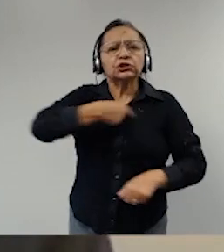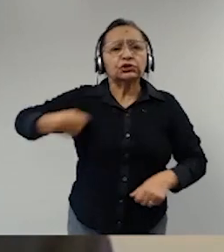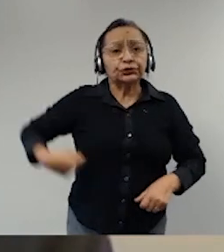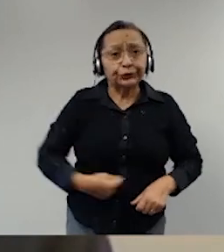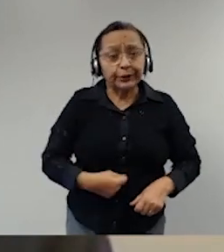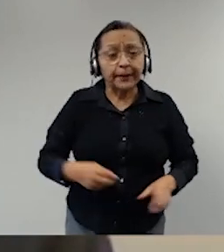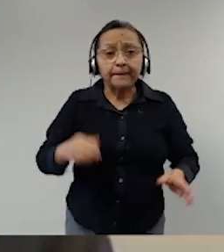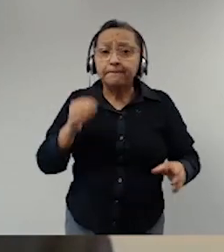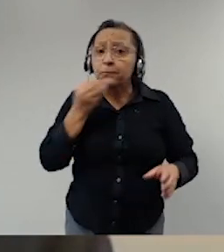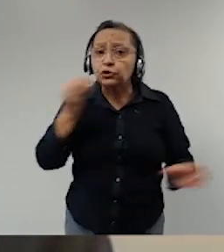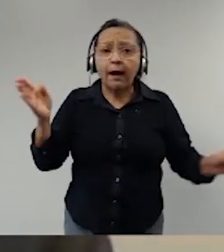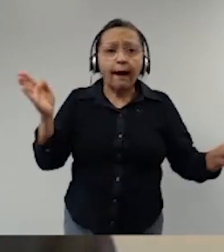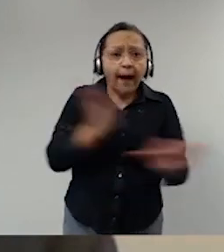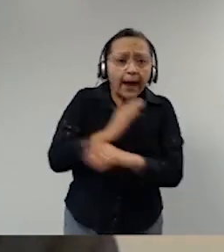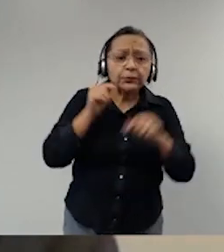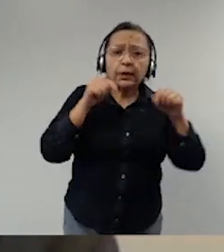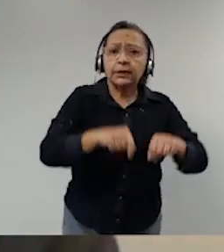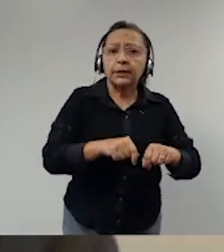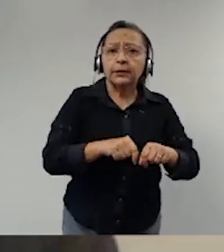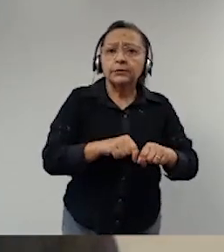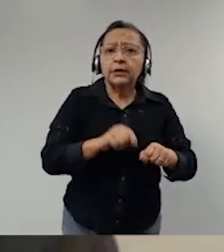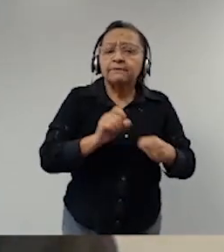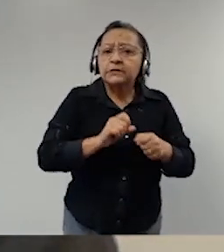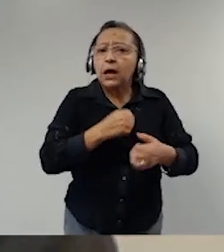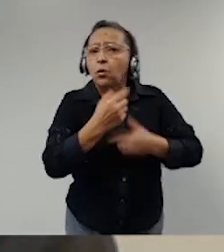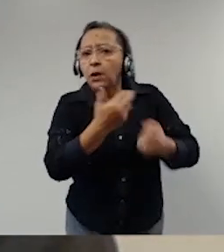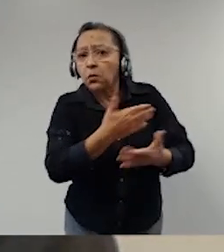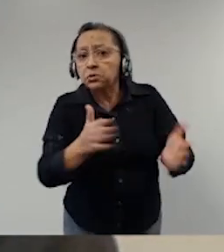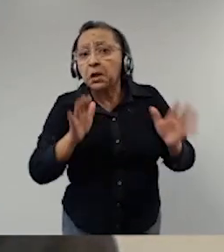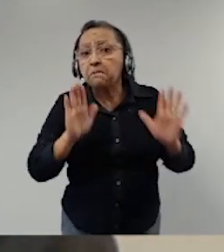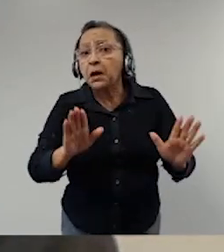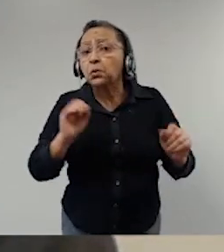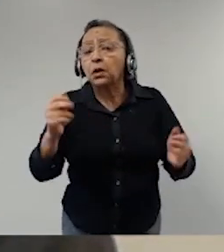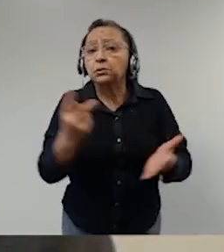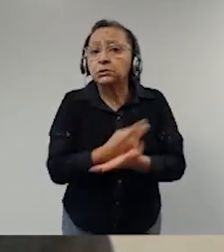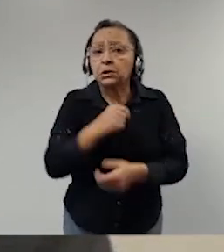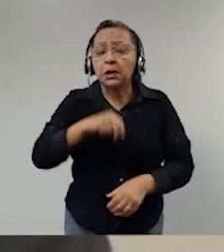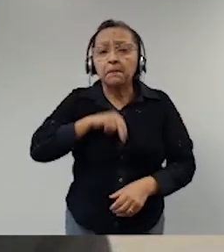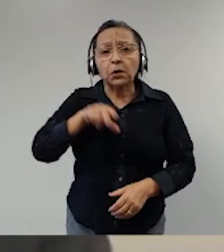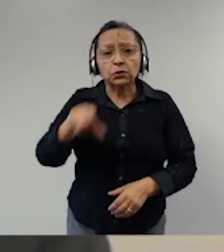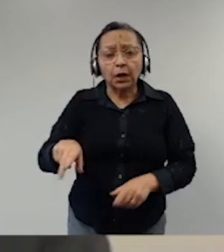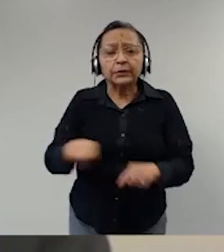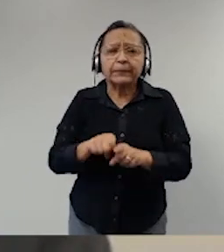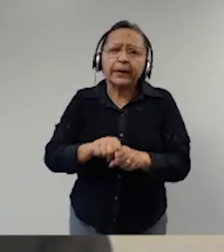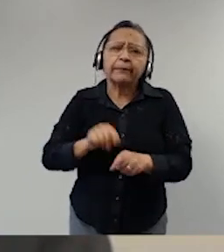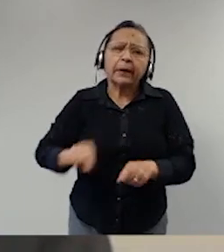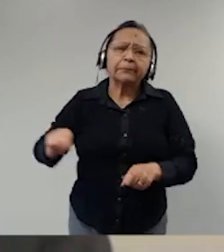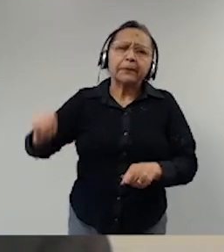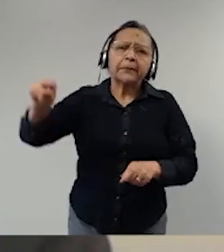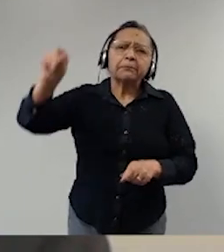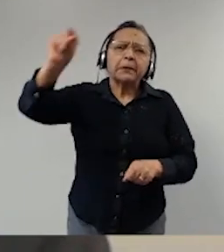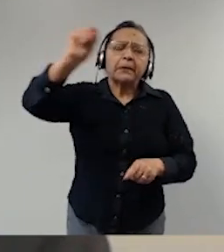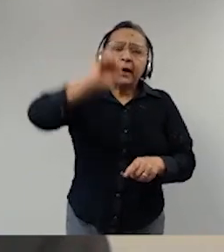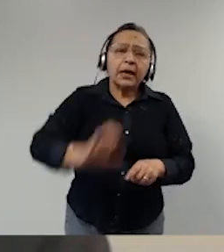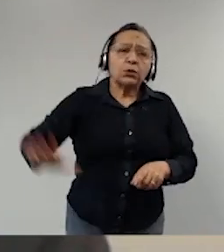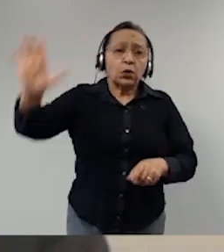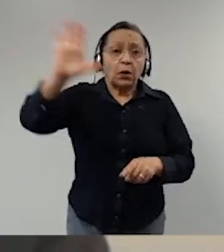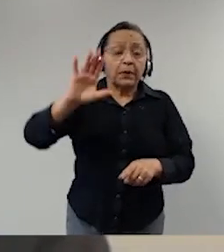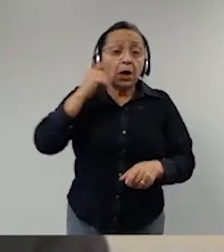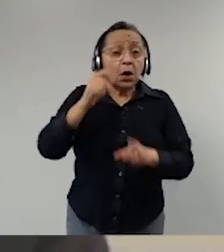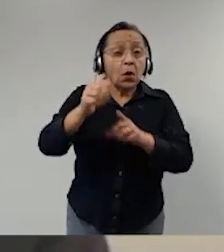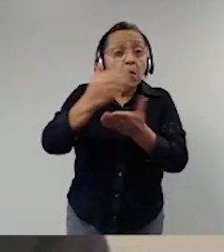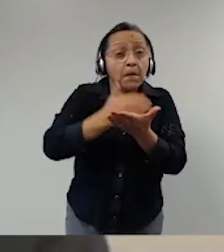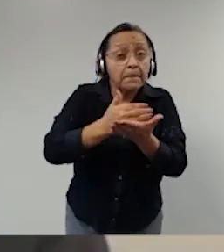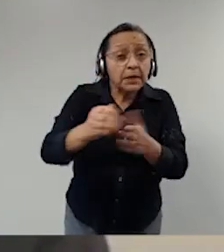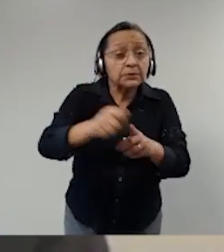depressa, mas o que é que sucedeu em Portugal e um pouco por toda a Europa? No início de março começou a